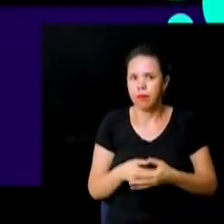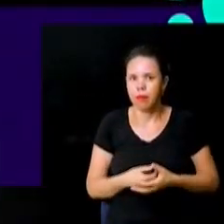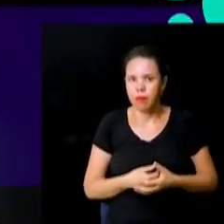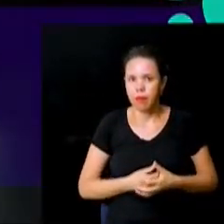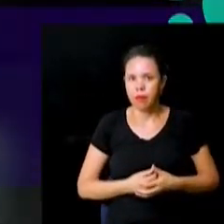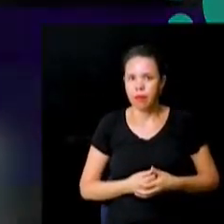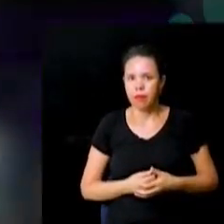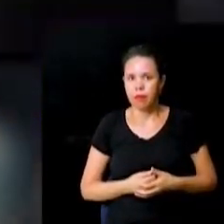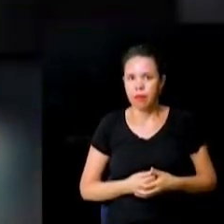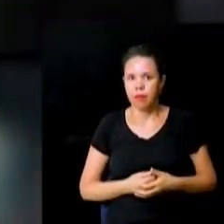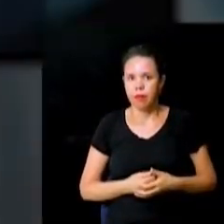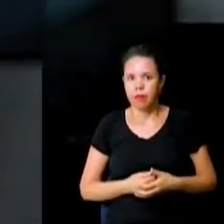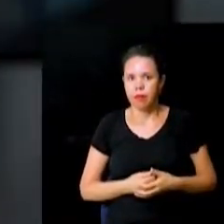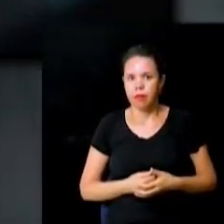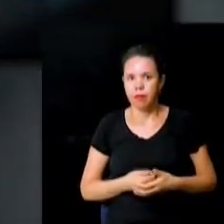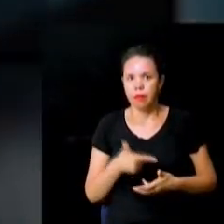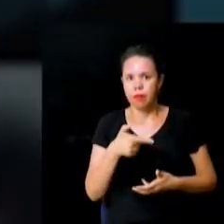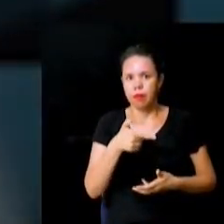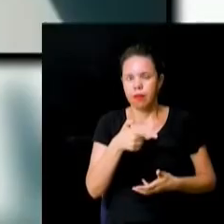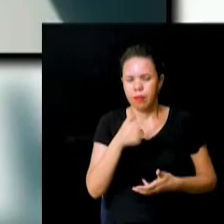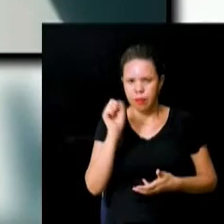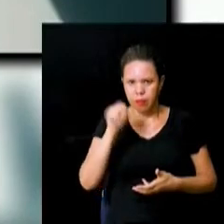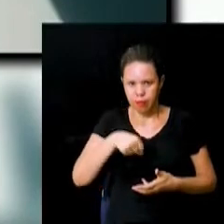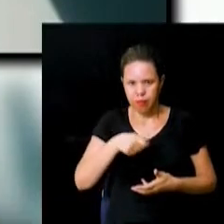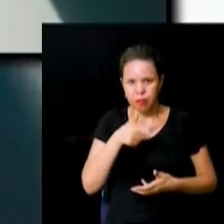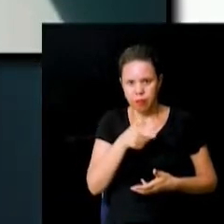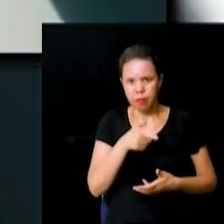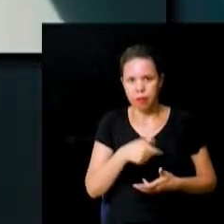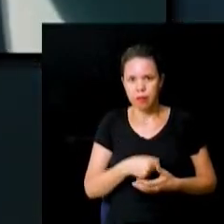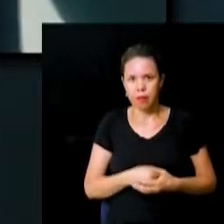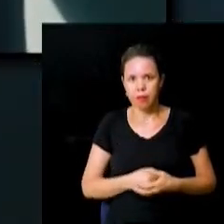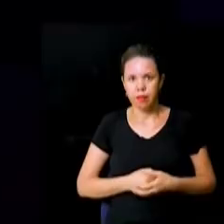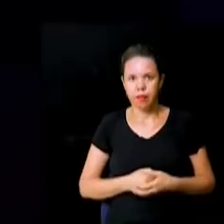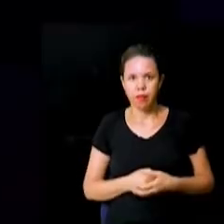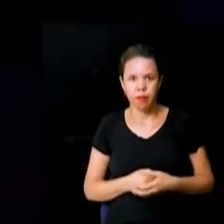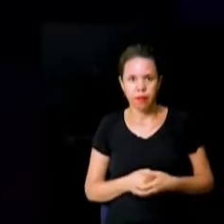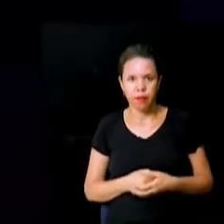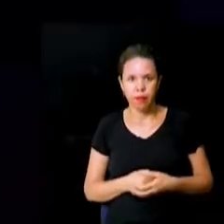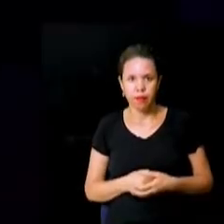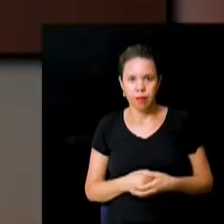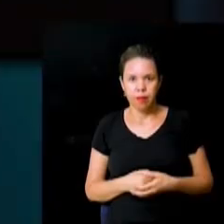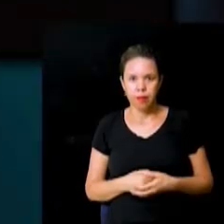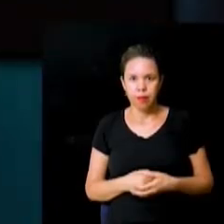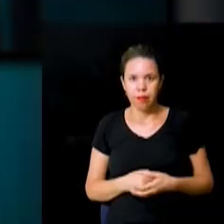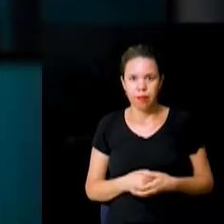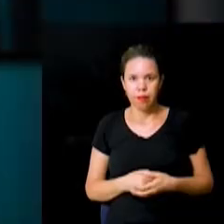conhece limites. Vou atirar em mim, Travis? Sim, eu vou.